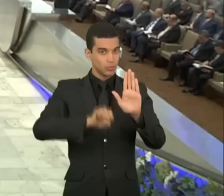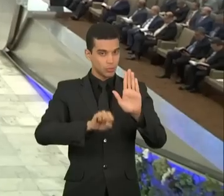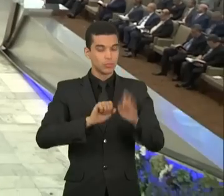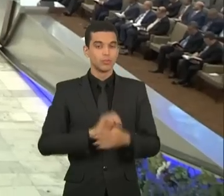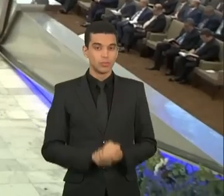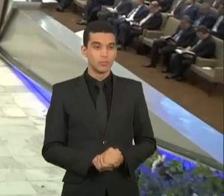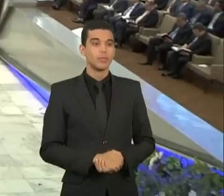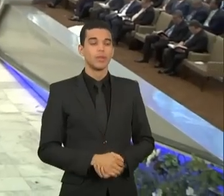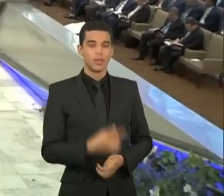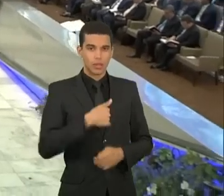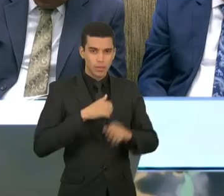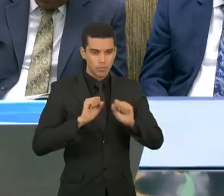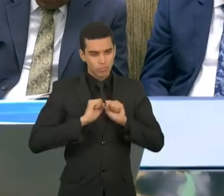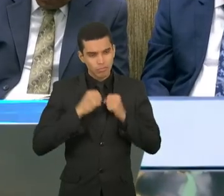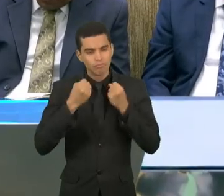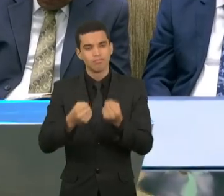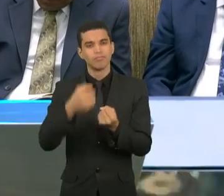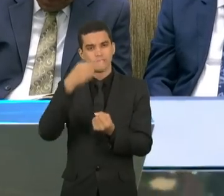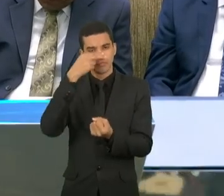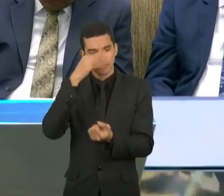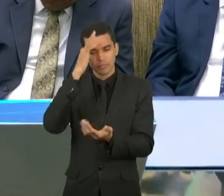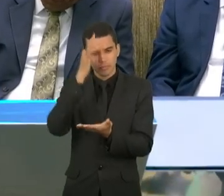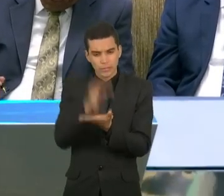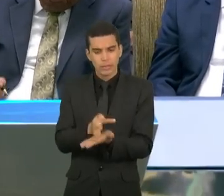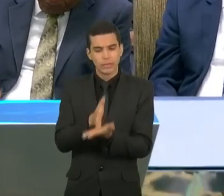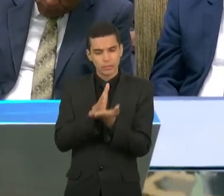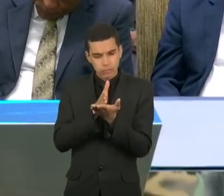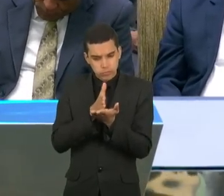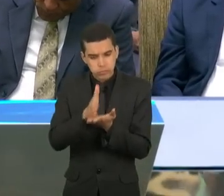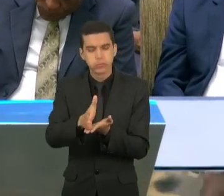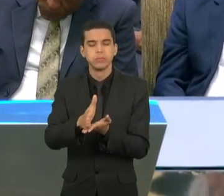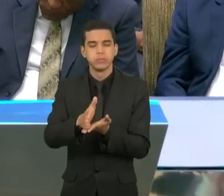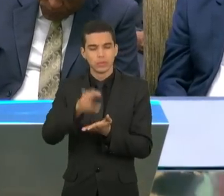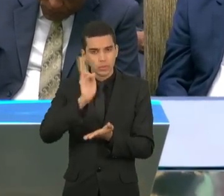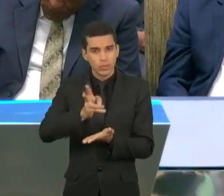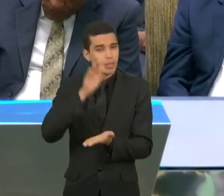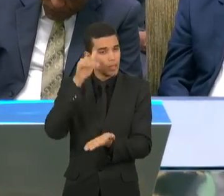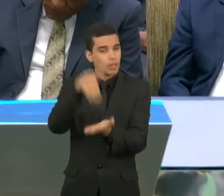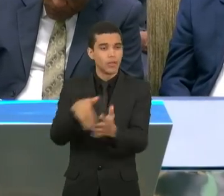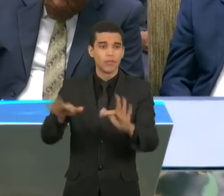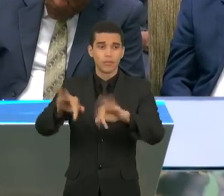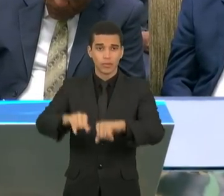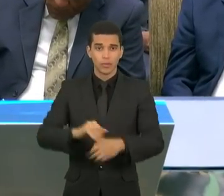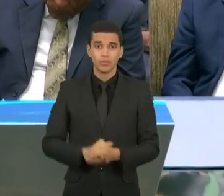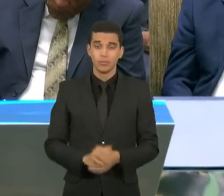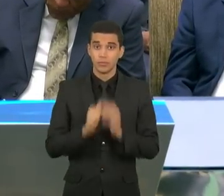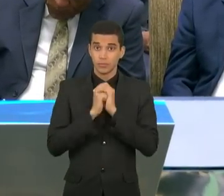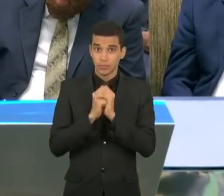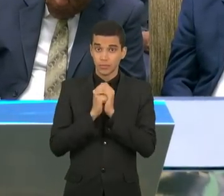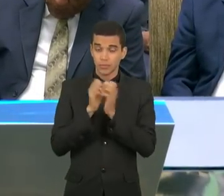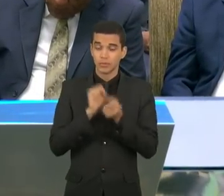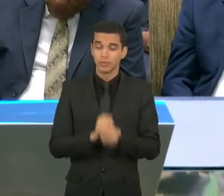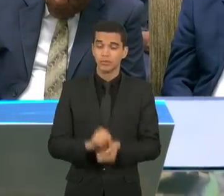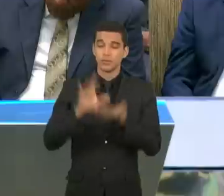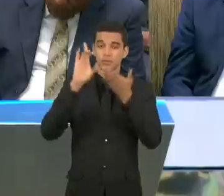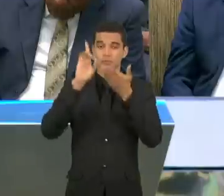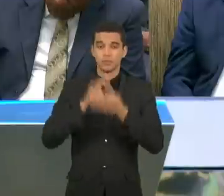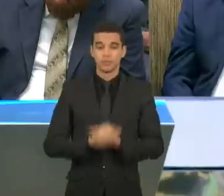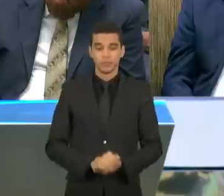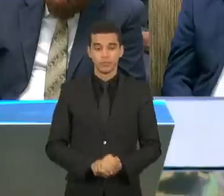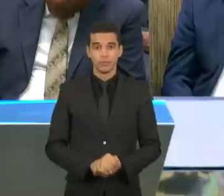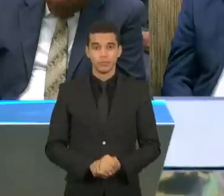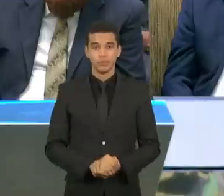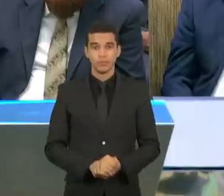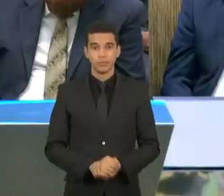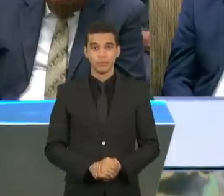a e guardei a fé. Quem diz glória a Deus por isso? Olhe para